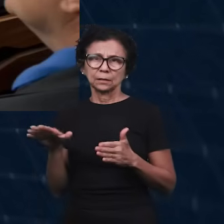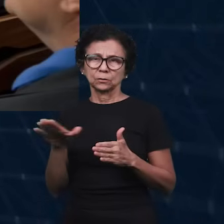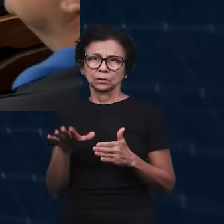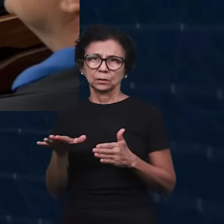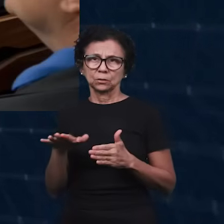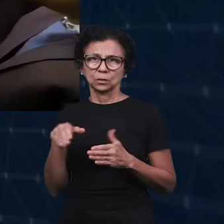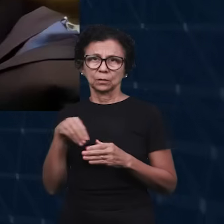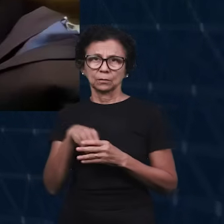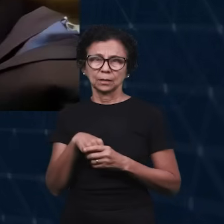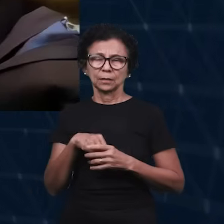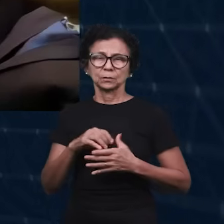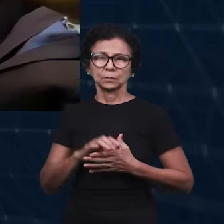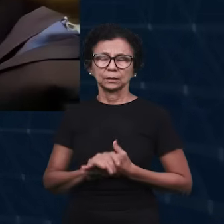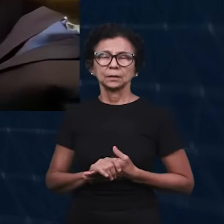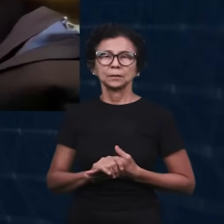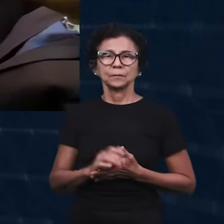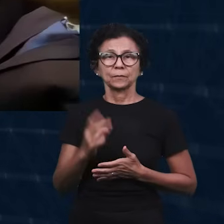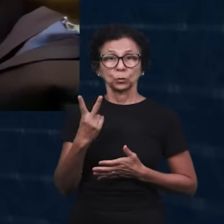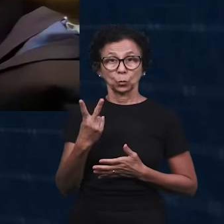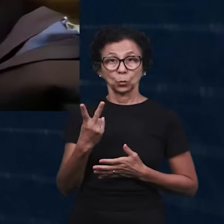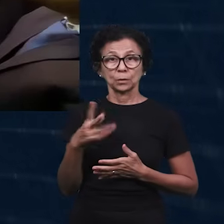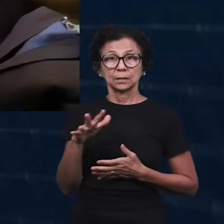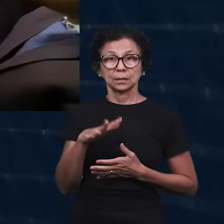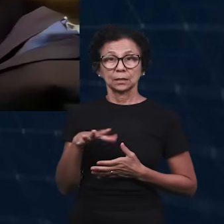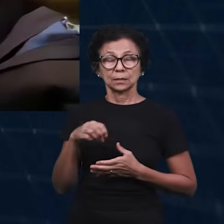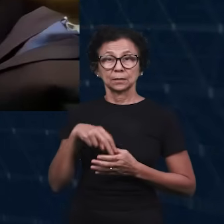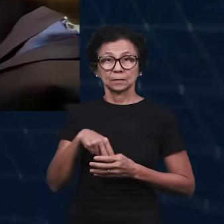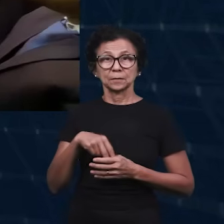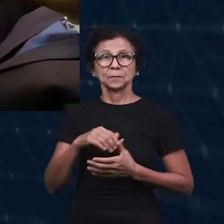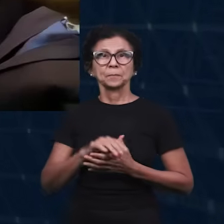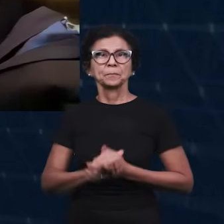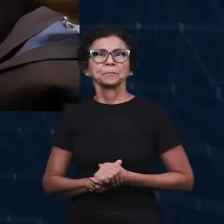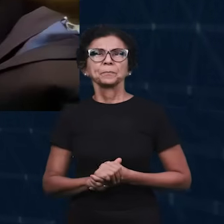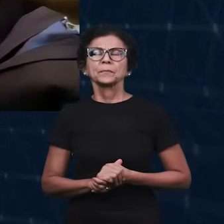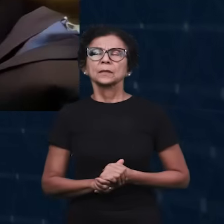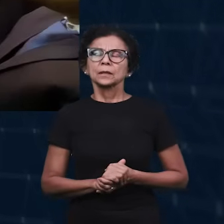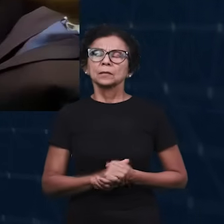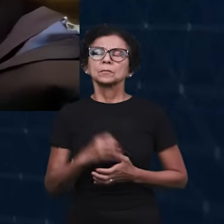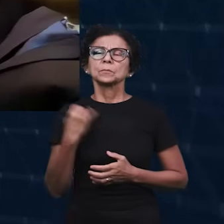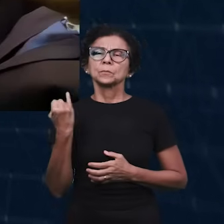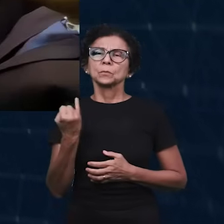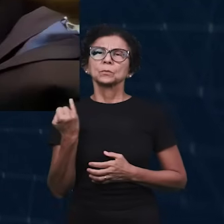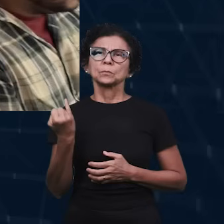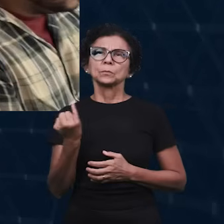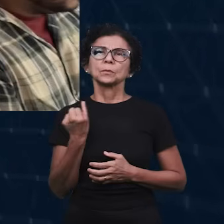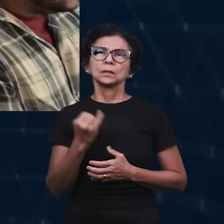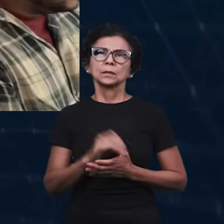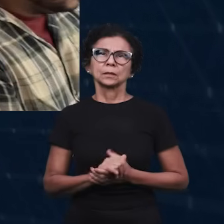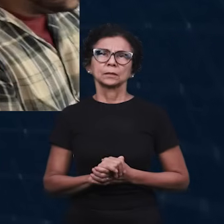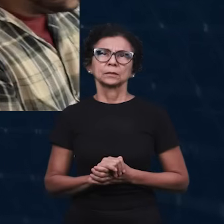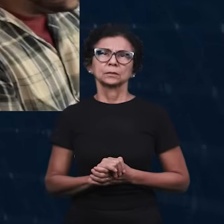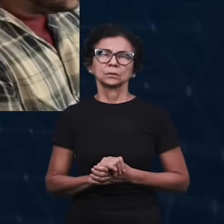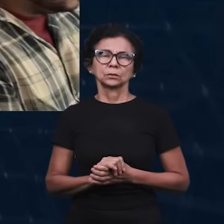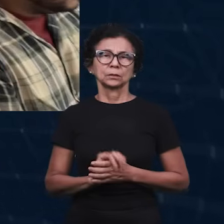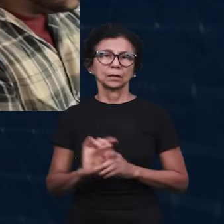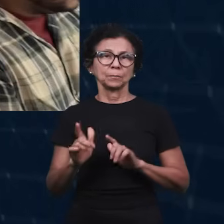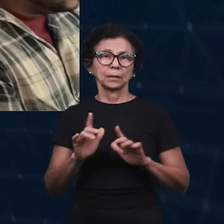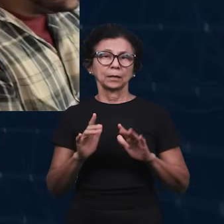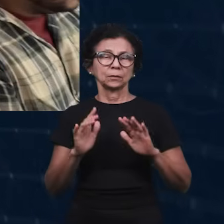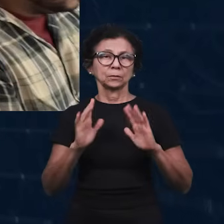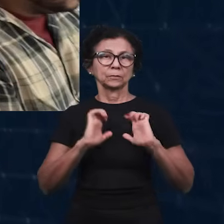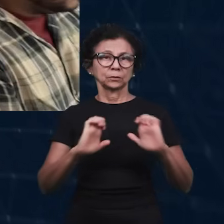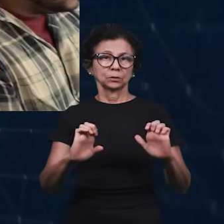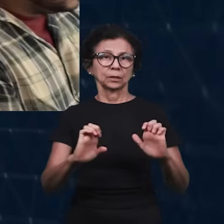Maranata de Jaciguá, Vargem Alta, aqui da área de Castelo, realizaram mais uma importante ação do trabalho Evangelho